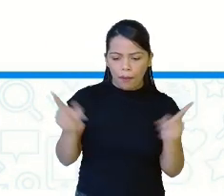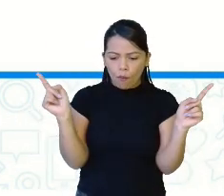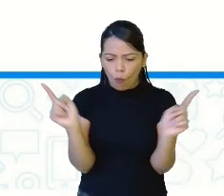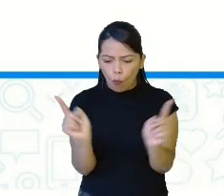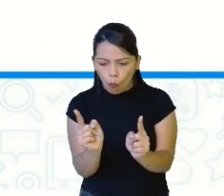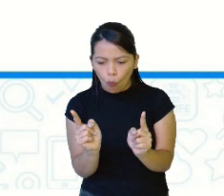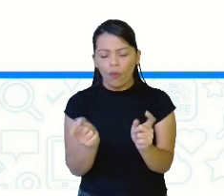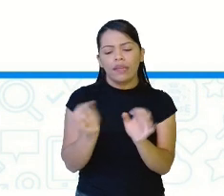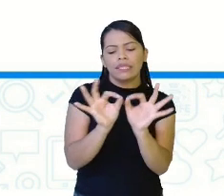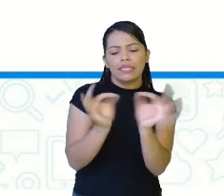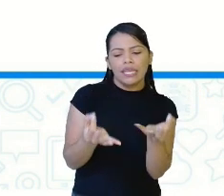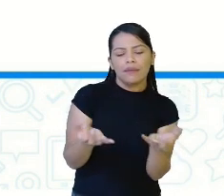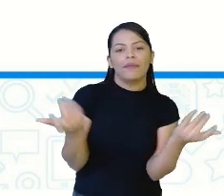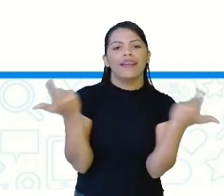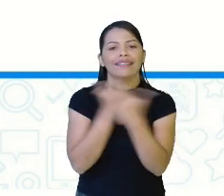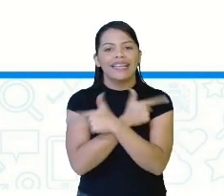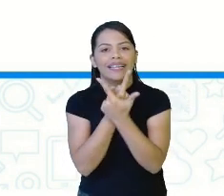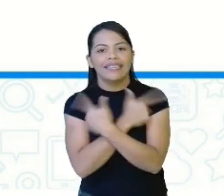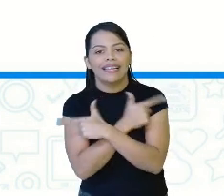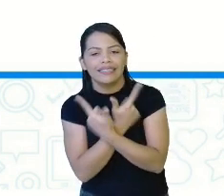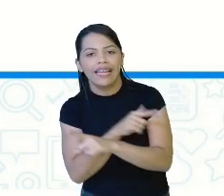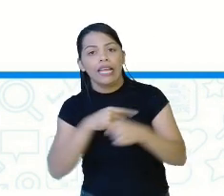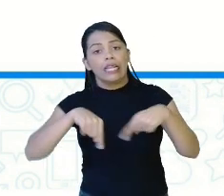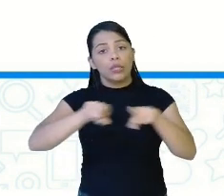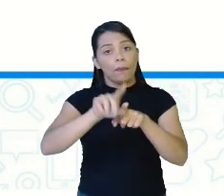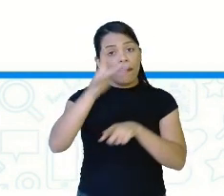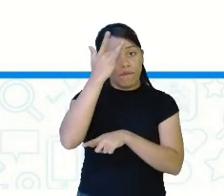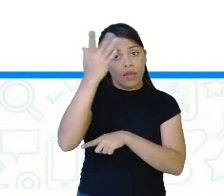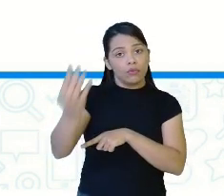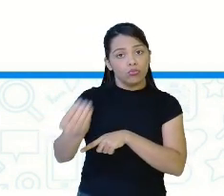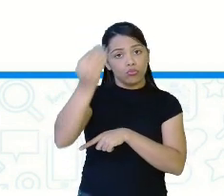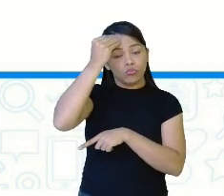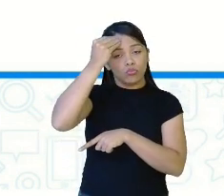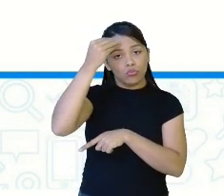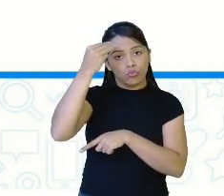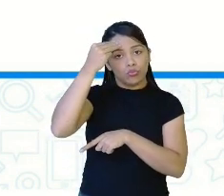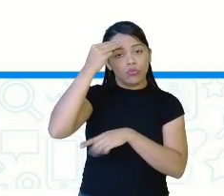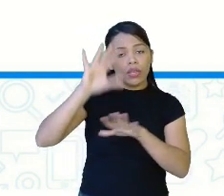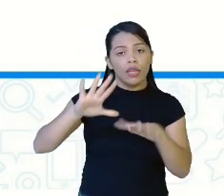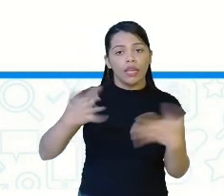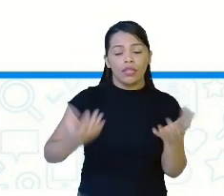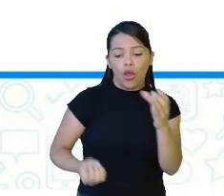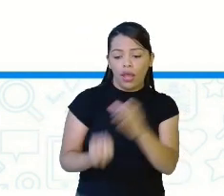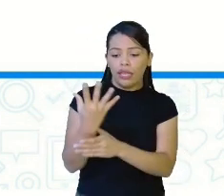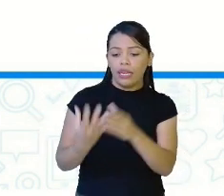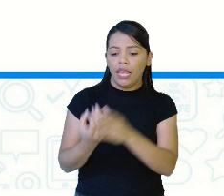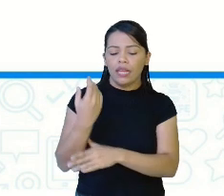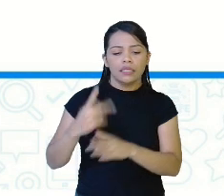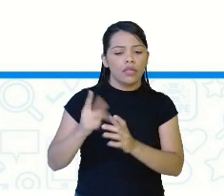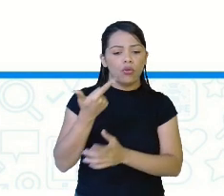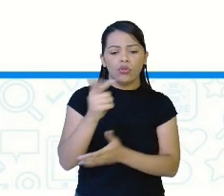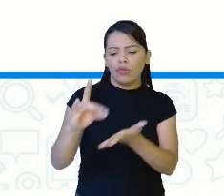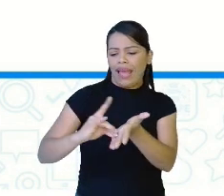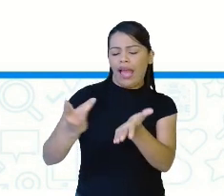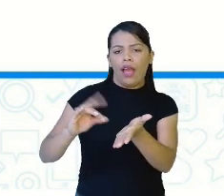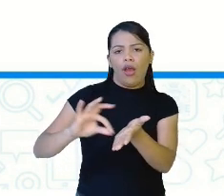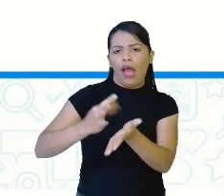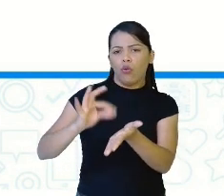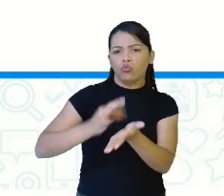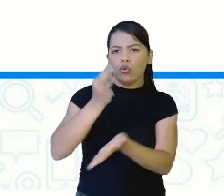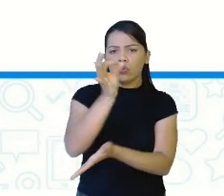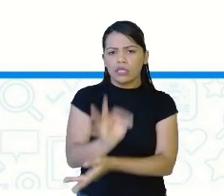simples, divertidos e de fácil memorização. São criações anônimas que fazem parte do